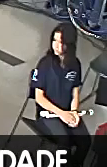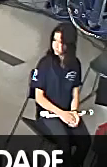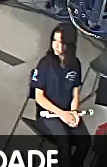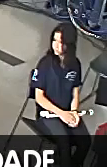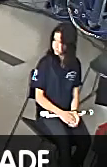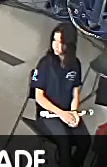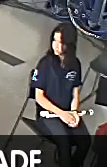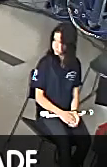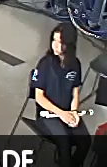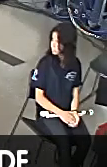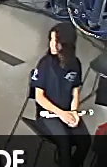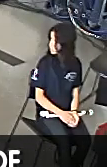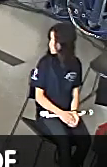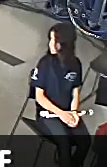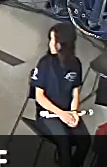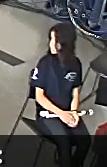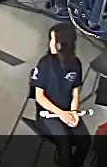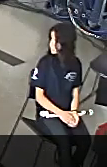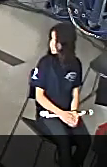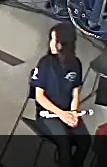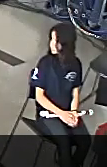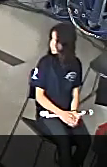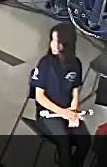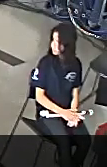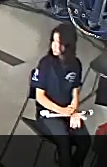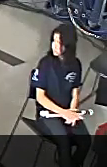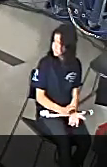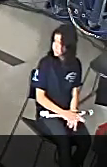e irmã Rosa Fonte Foster.